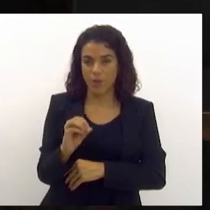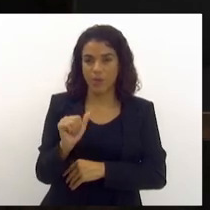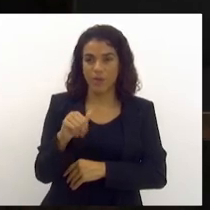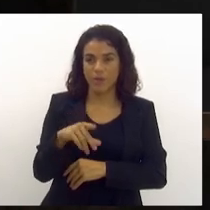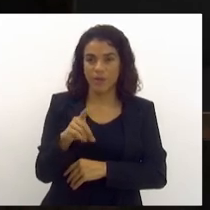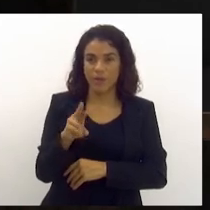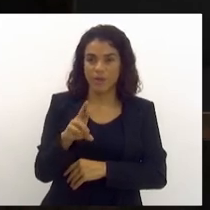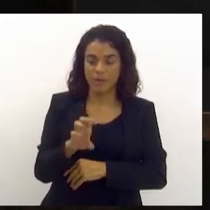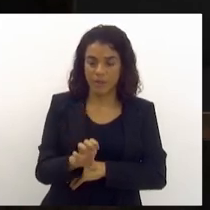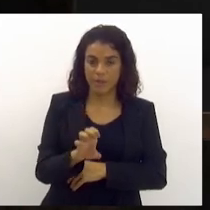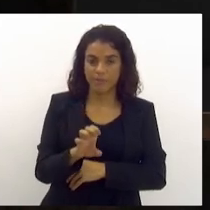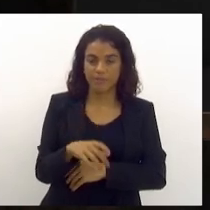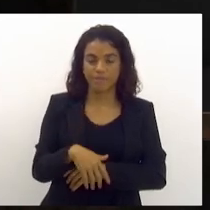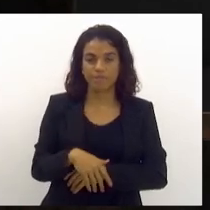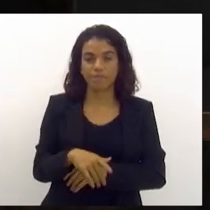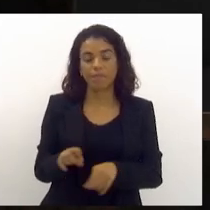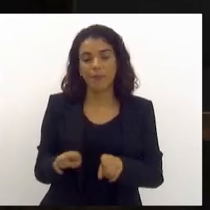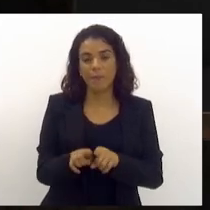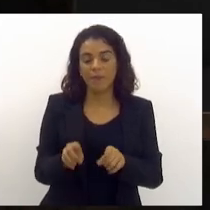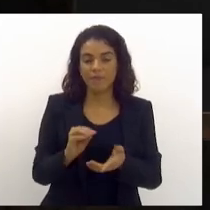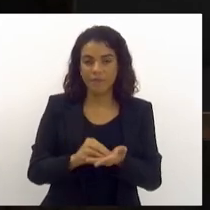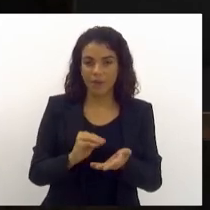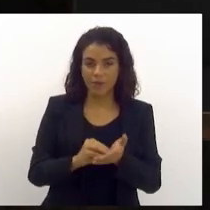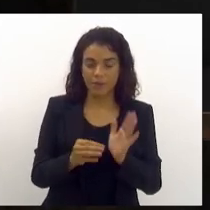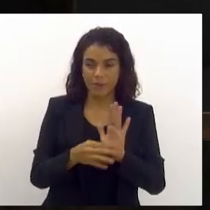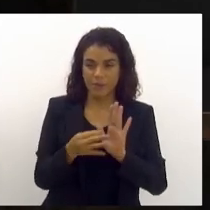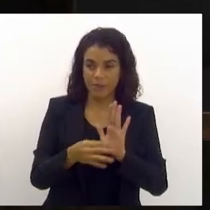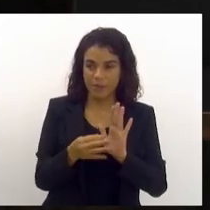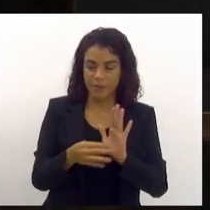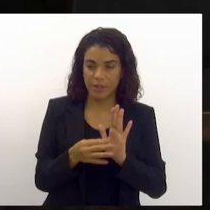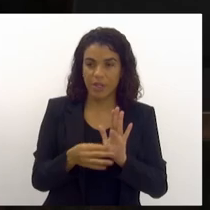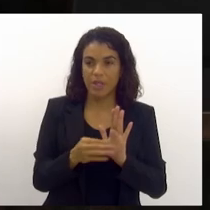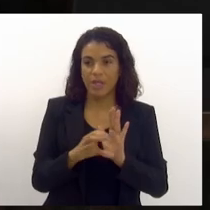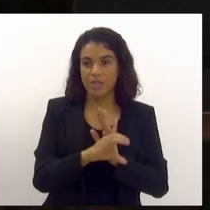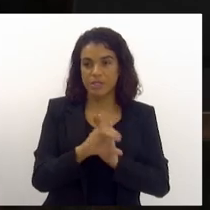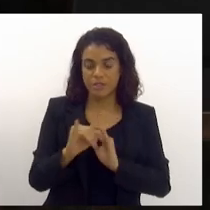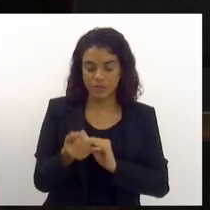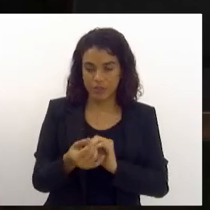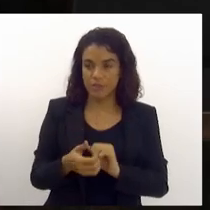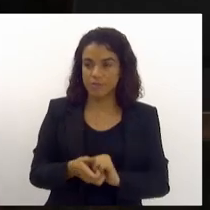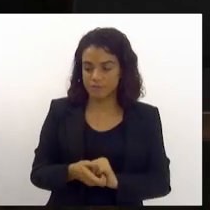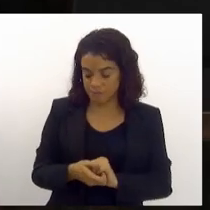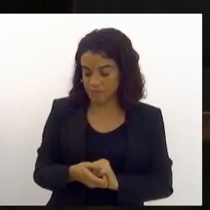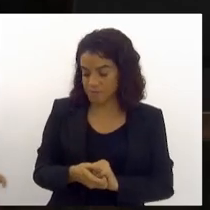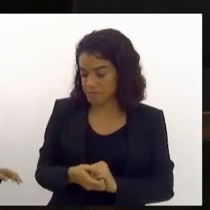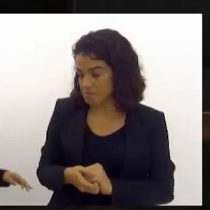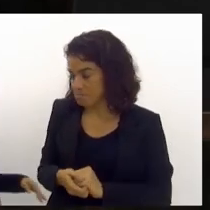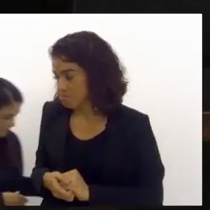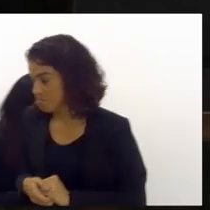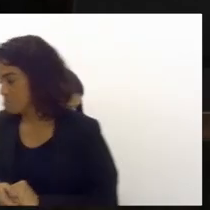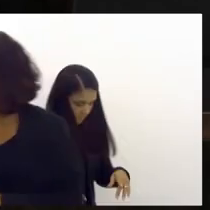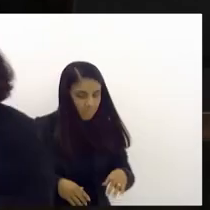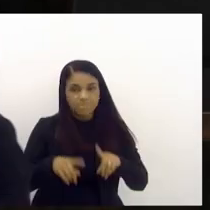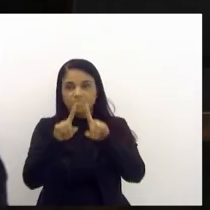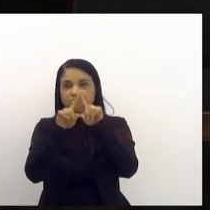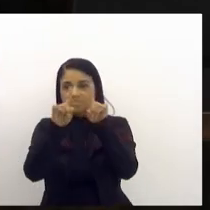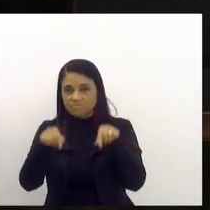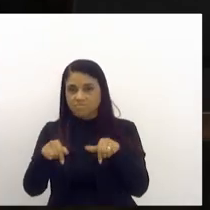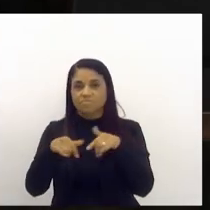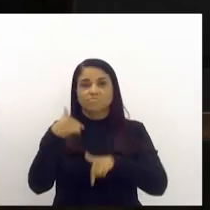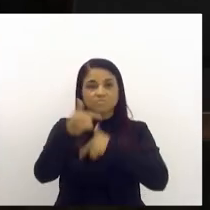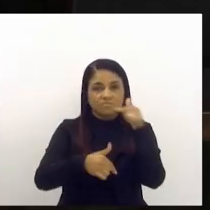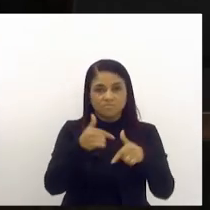Correia. Pendendo de pareceres das comissões Constituição e Justiça, Servidores Públicos, Trabalho, Legislação